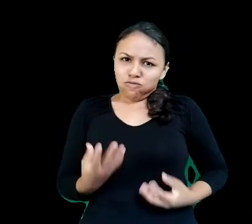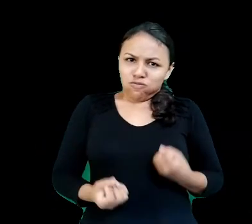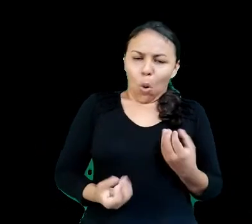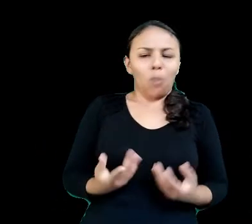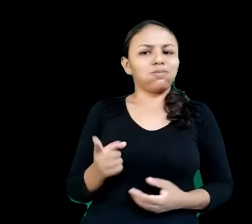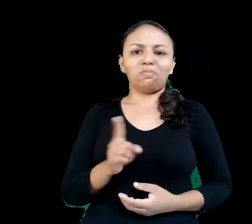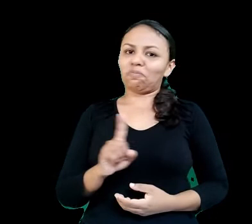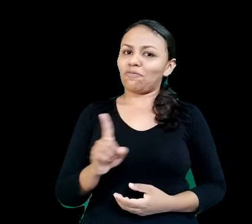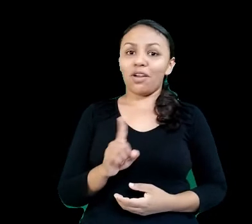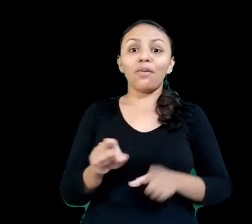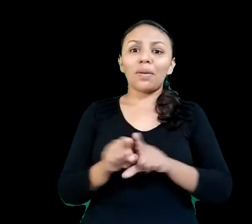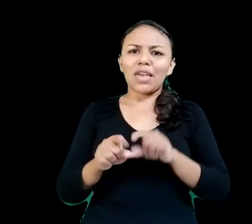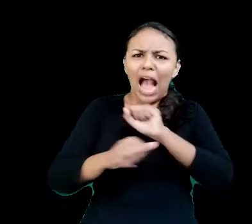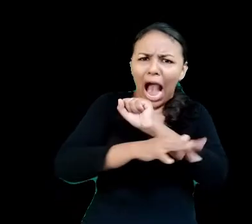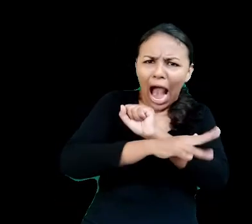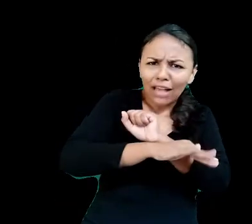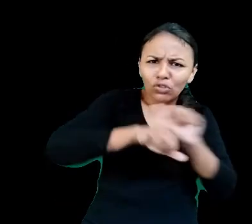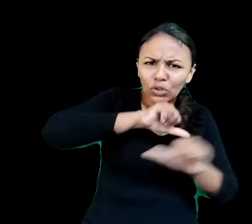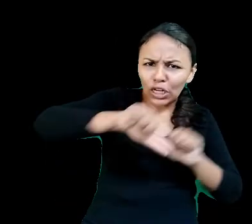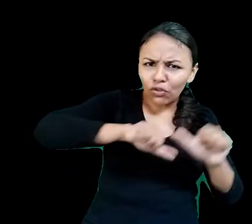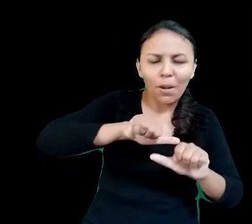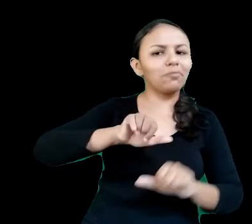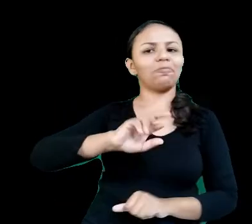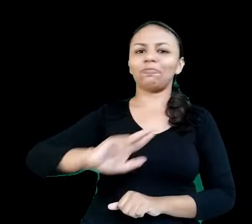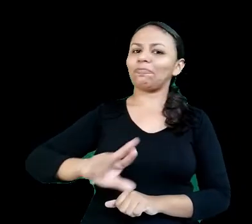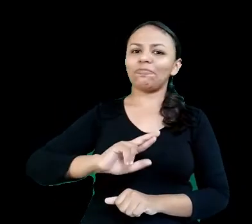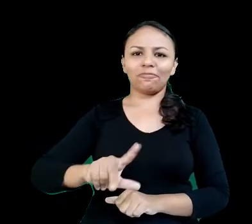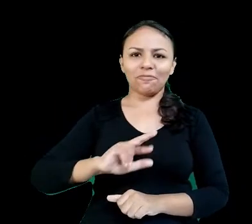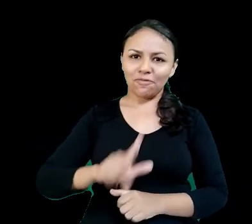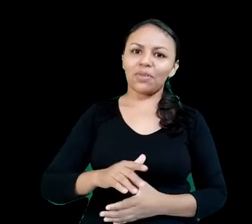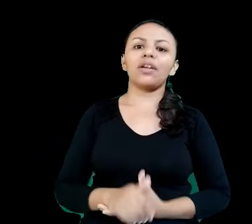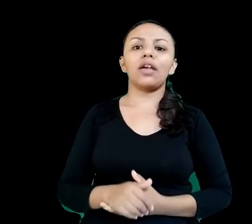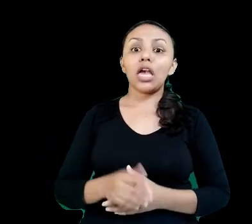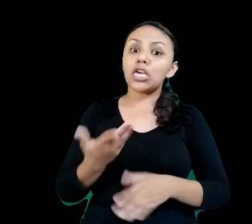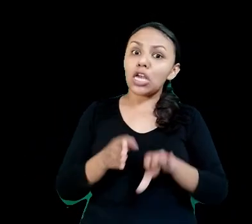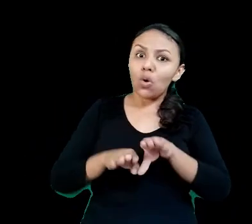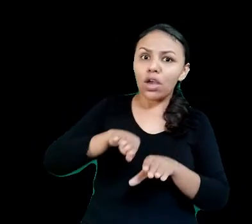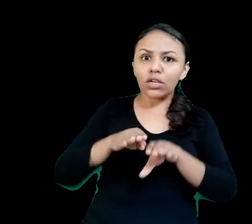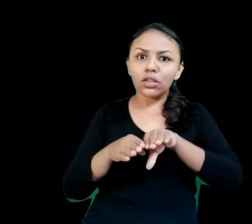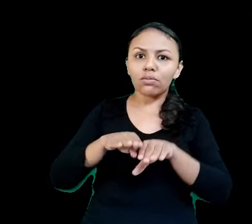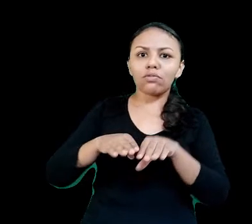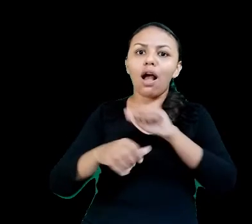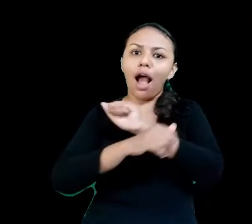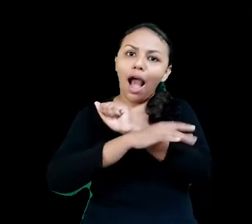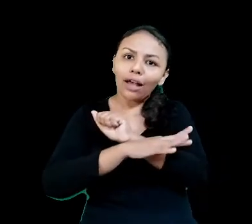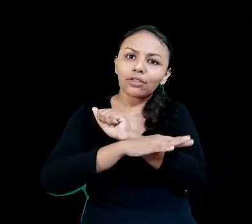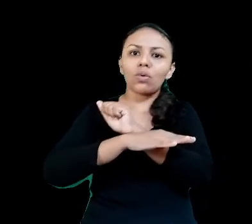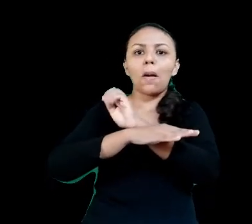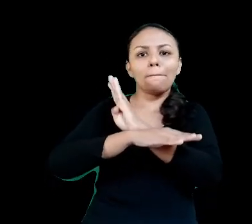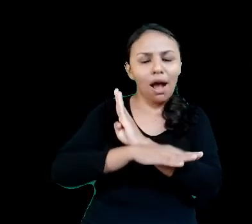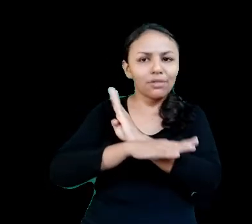ácidos pelas bactérias orais, ou que ajuda a restaurar o equilíbrio ácido-base na boca.